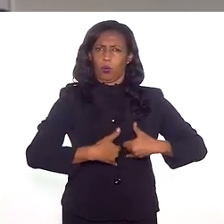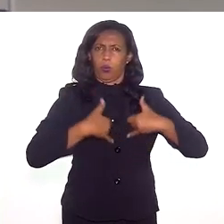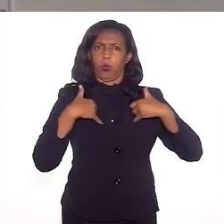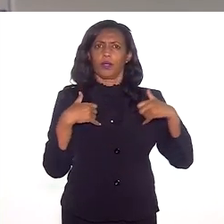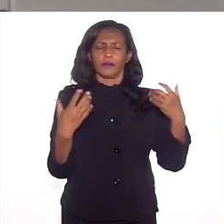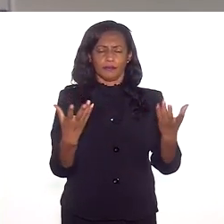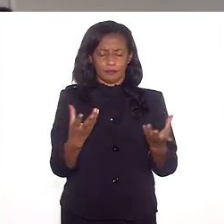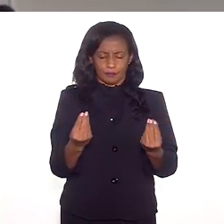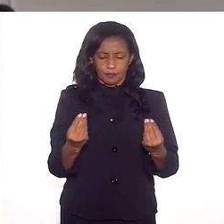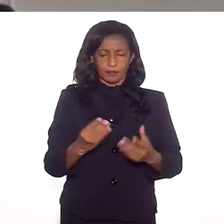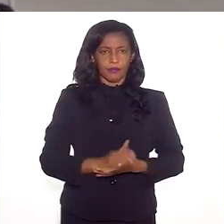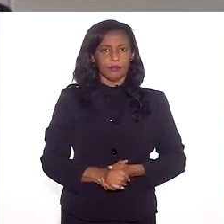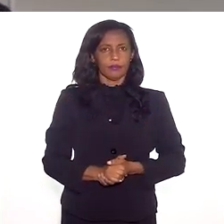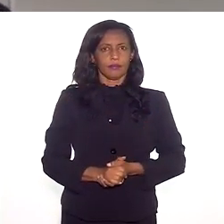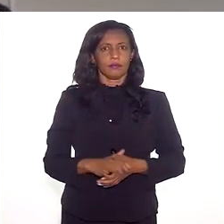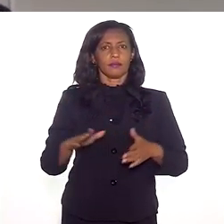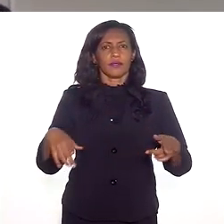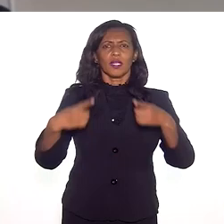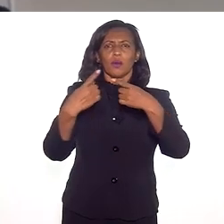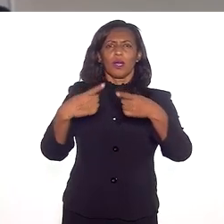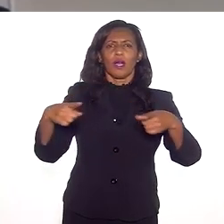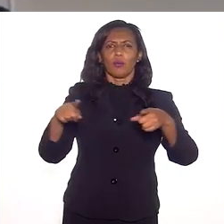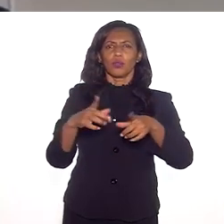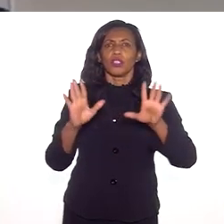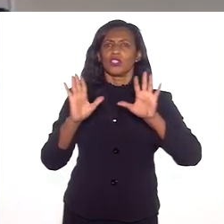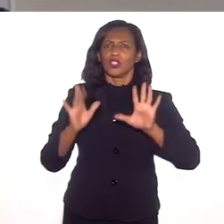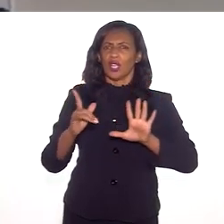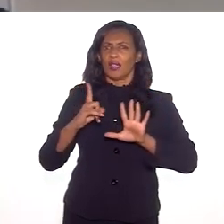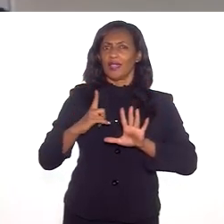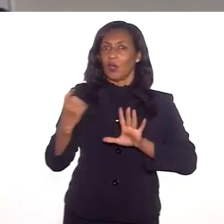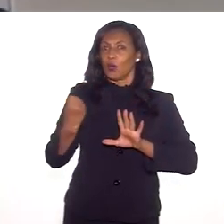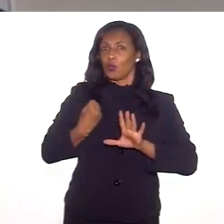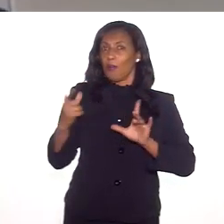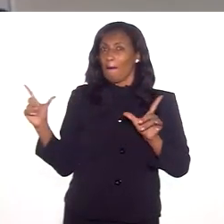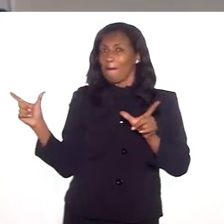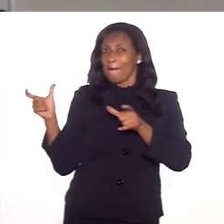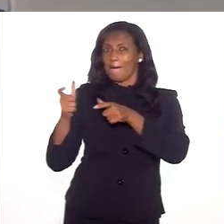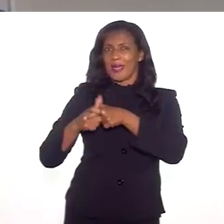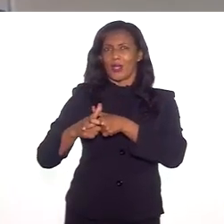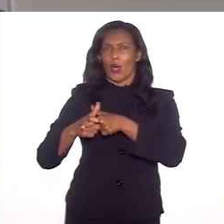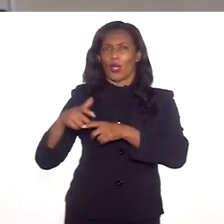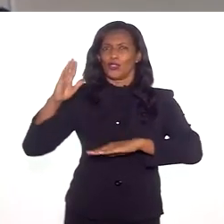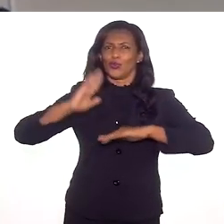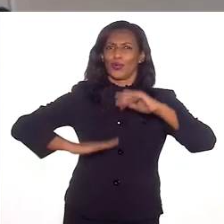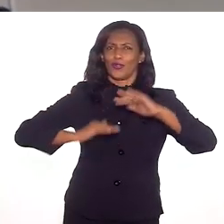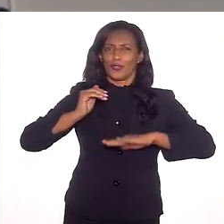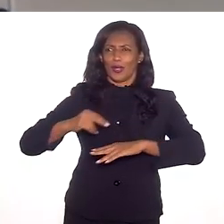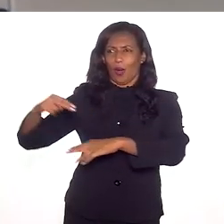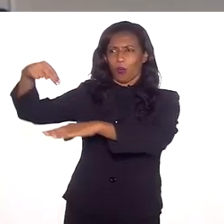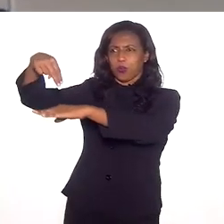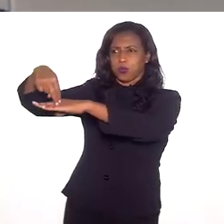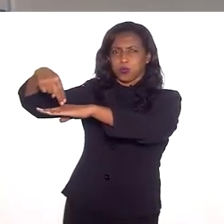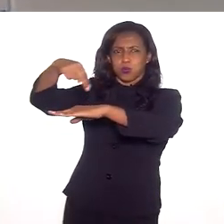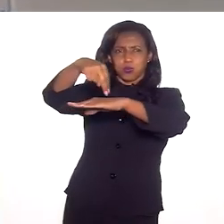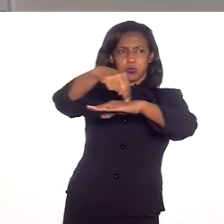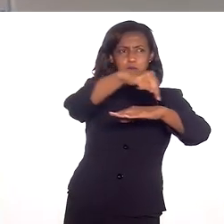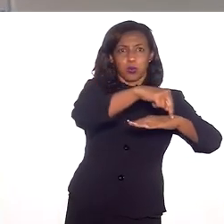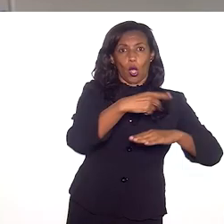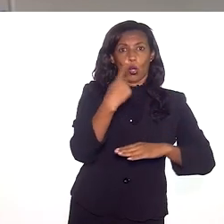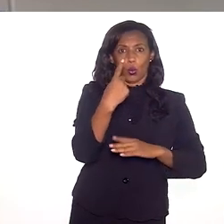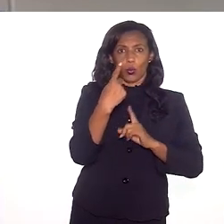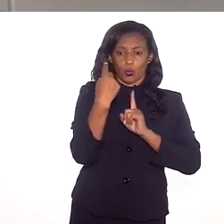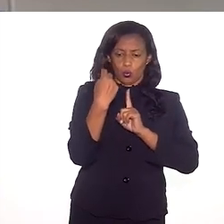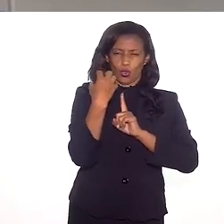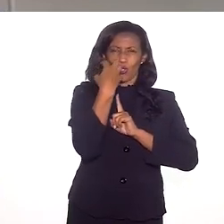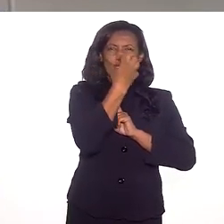orgulhar bastante. Então, a música de câmara já pressupõe um número reduzido de músicos, né? Nós podemos ter desde solo, como